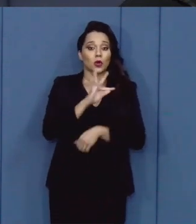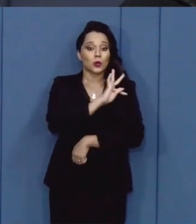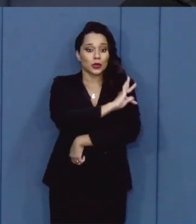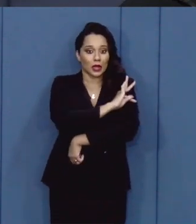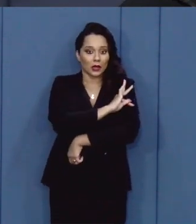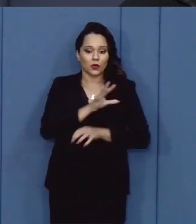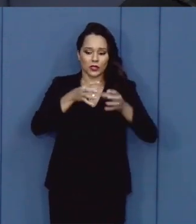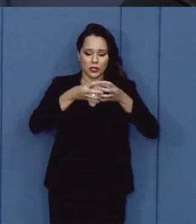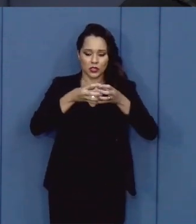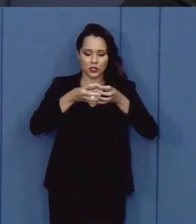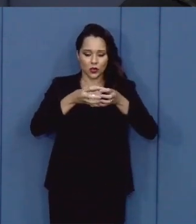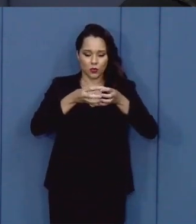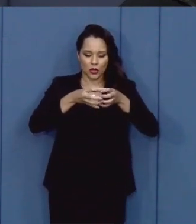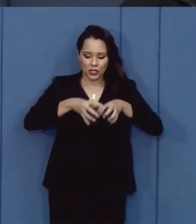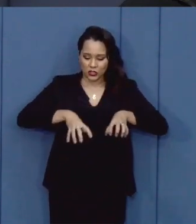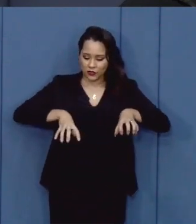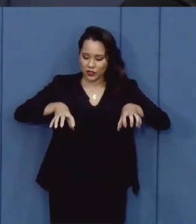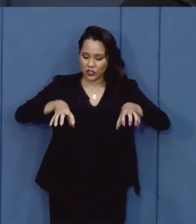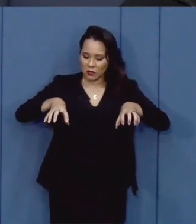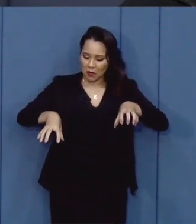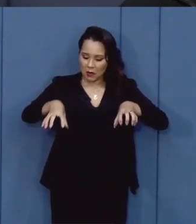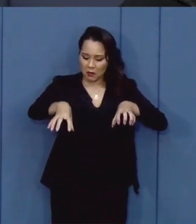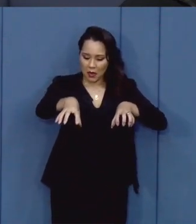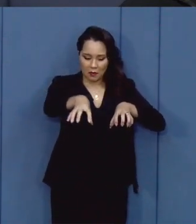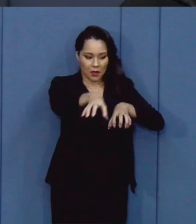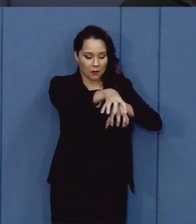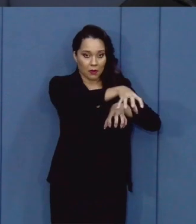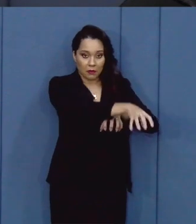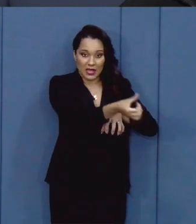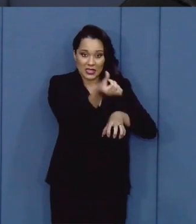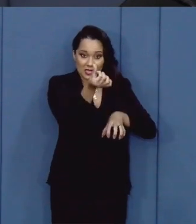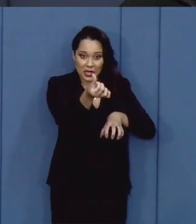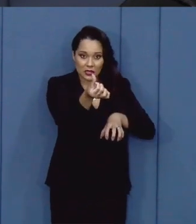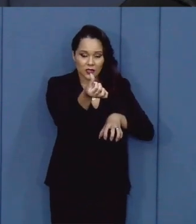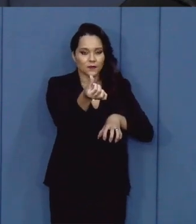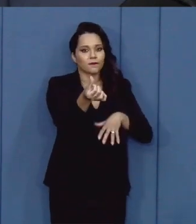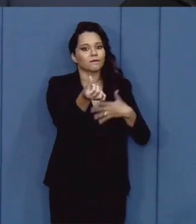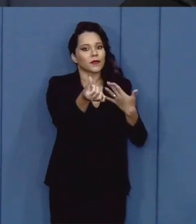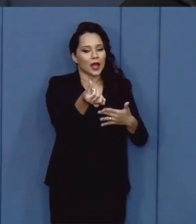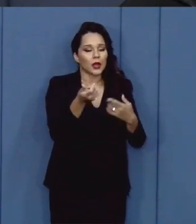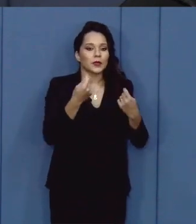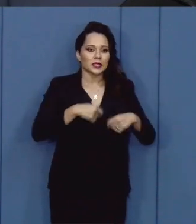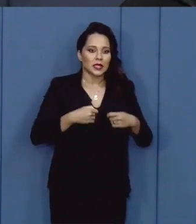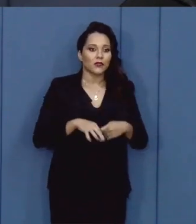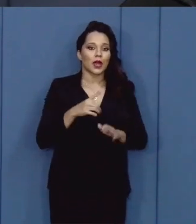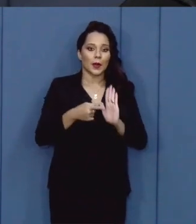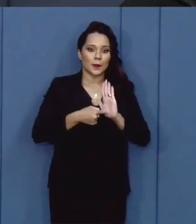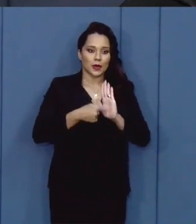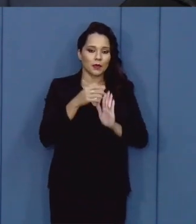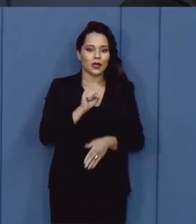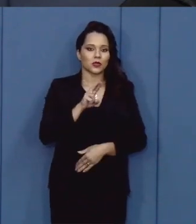se subdividia em 5, 6 subcomissões, eu tinha que adentrar a